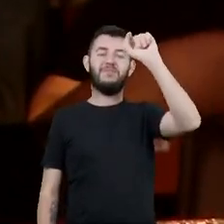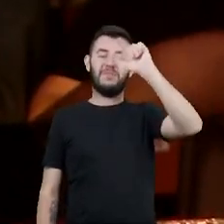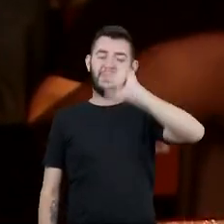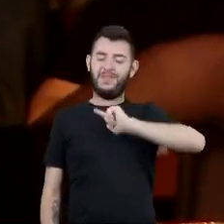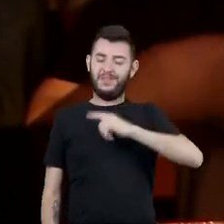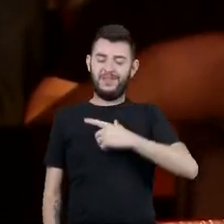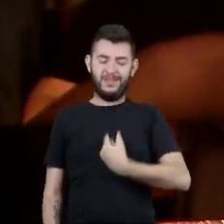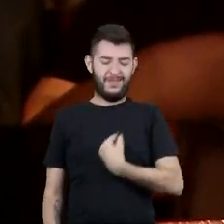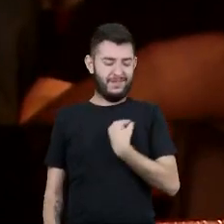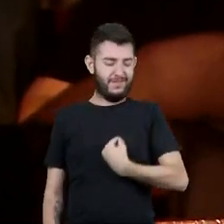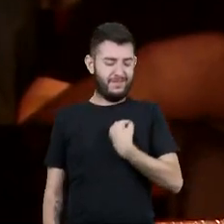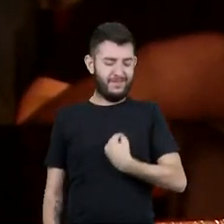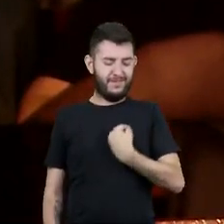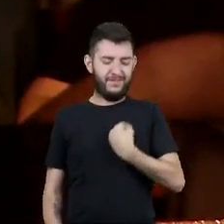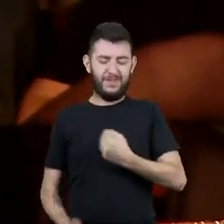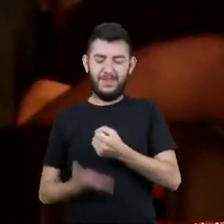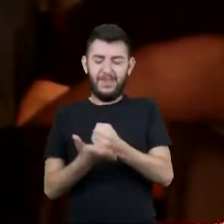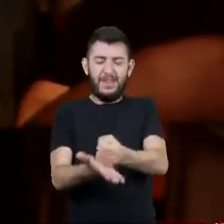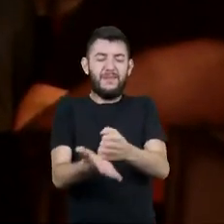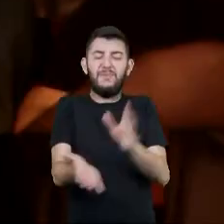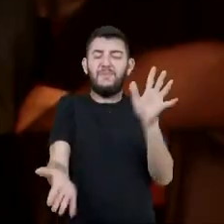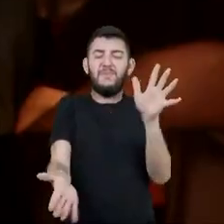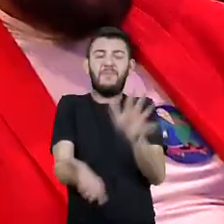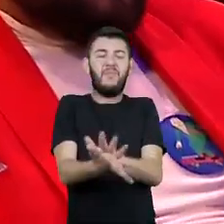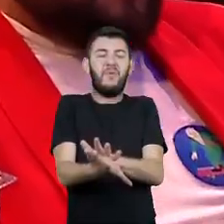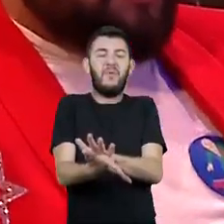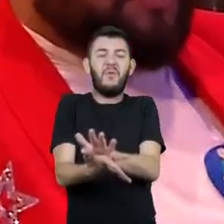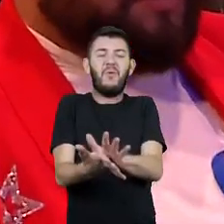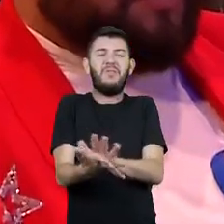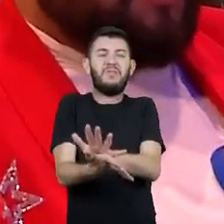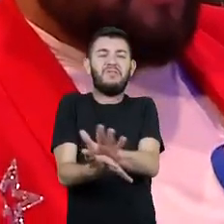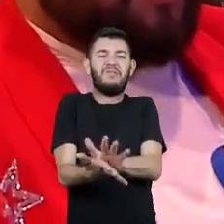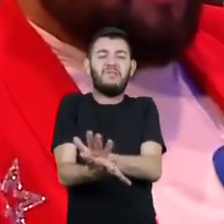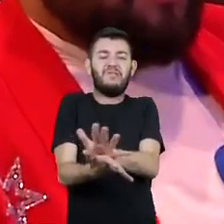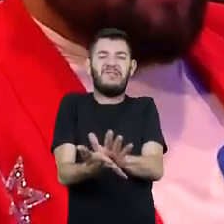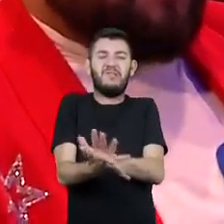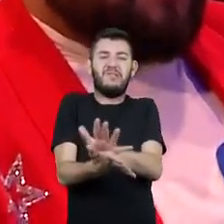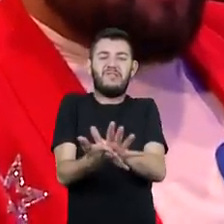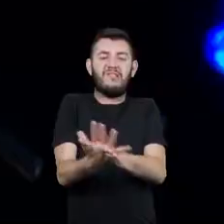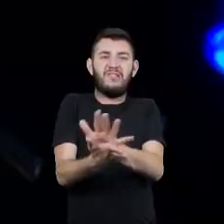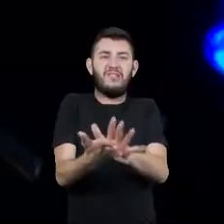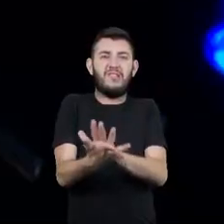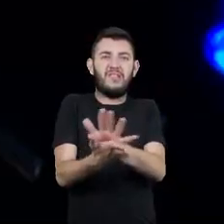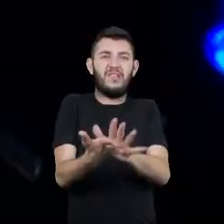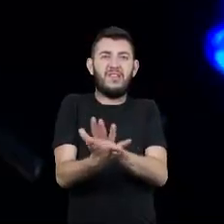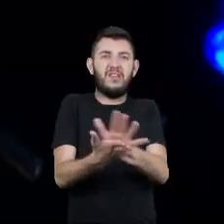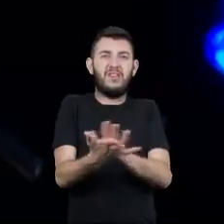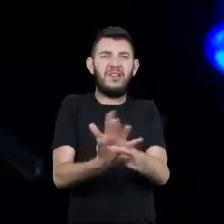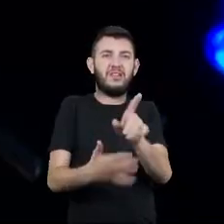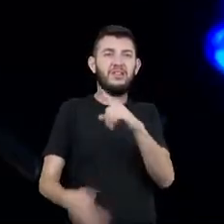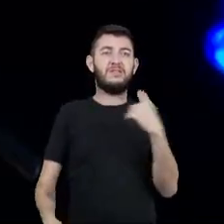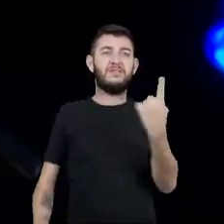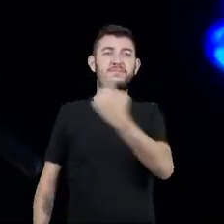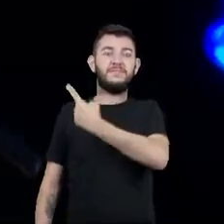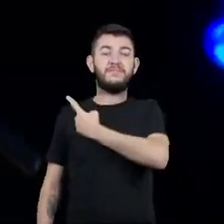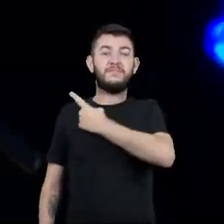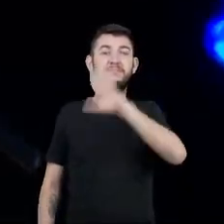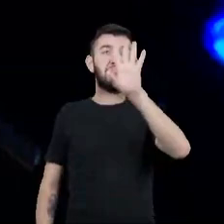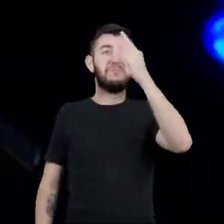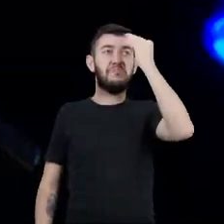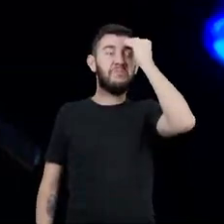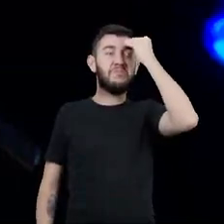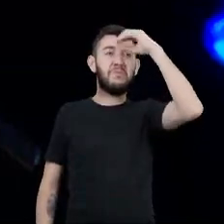desamparados. A gente não tem noção do que irá vir, né? Mas ainda bem